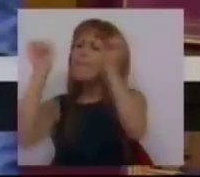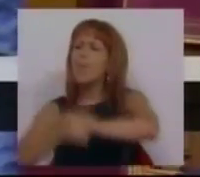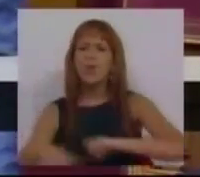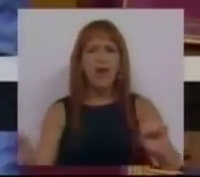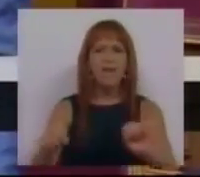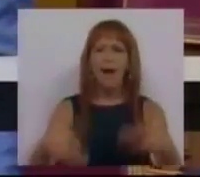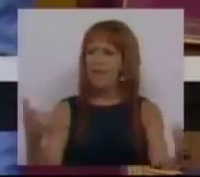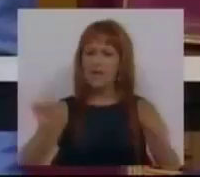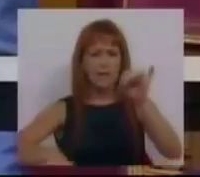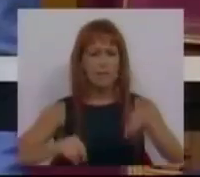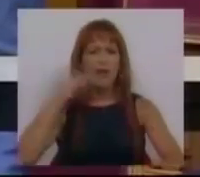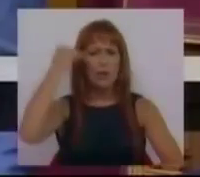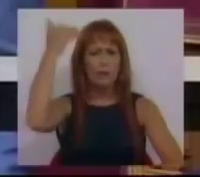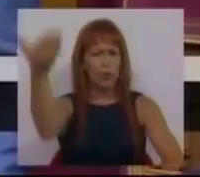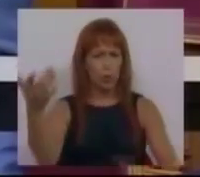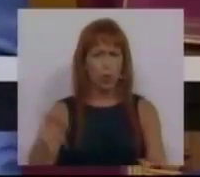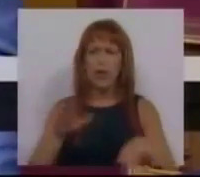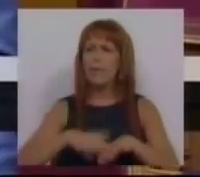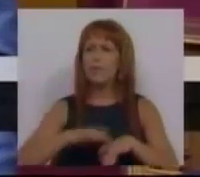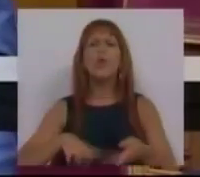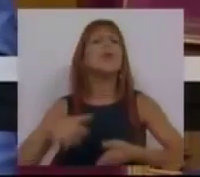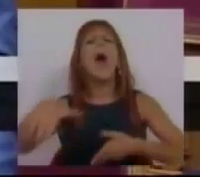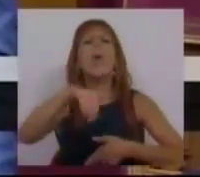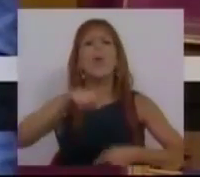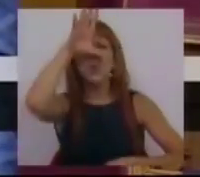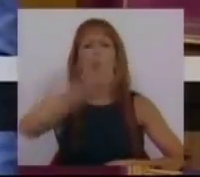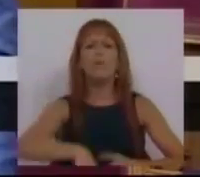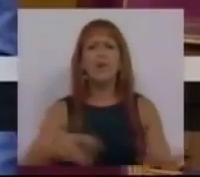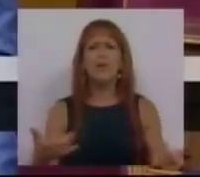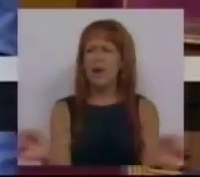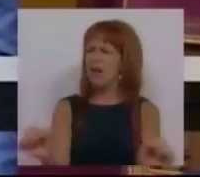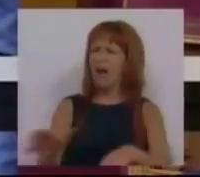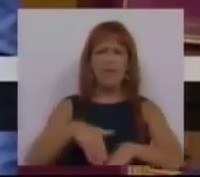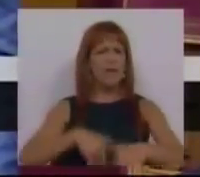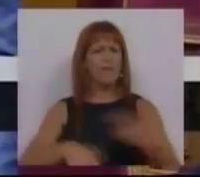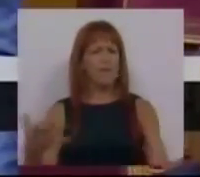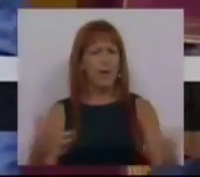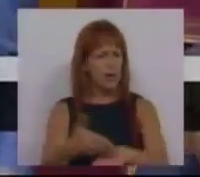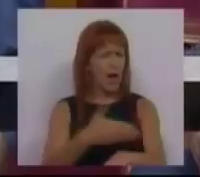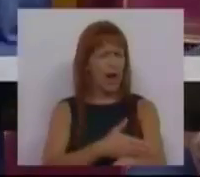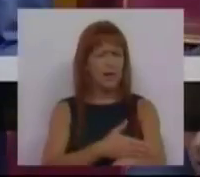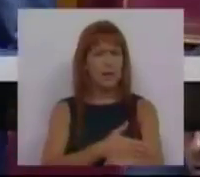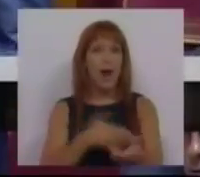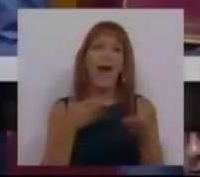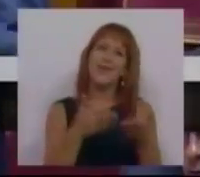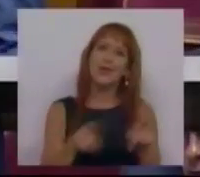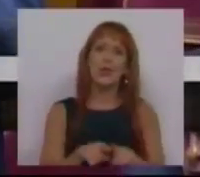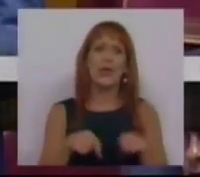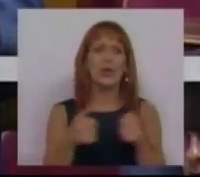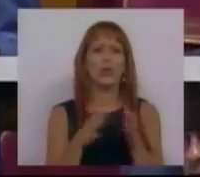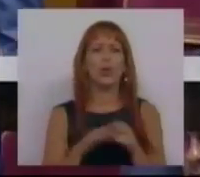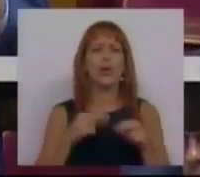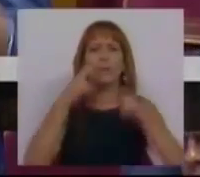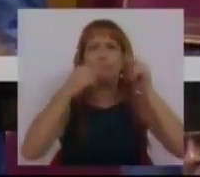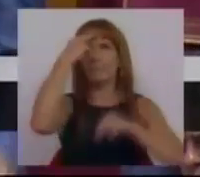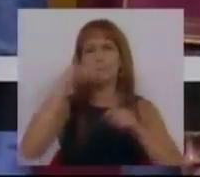para que nada disto aconteça no futuro e sobre onde andou o Governo que nada fez, antes ajudou a que todo este